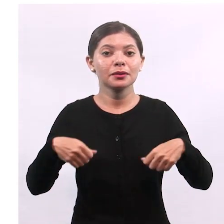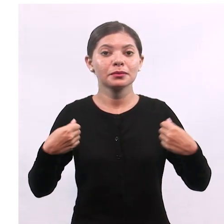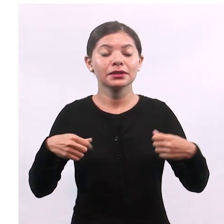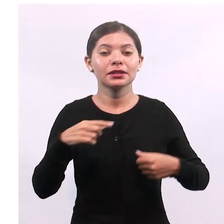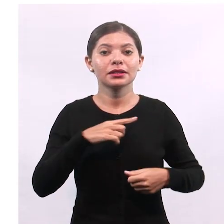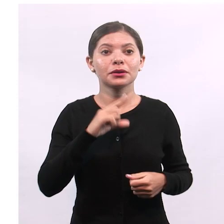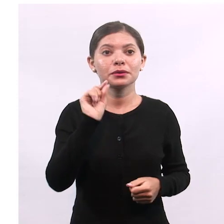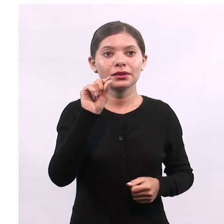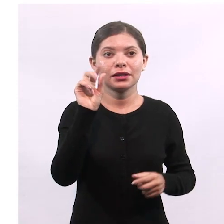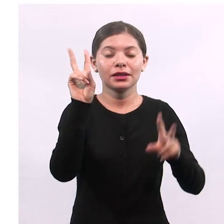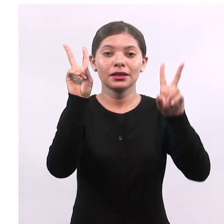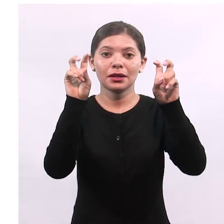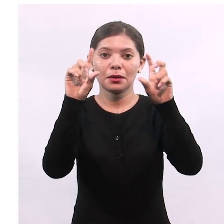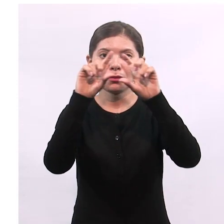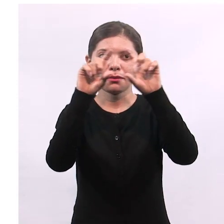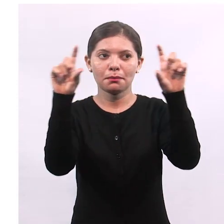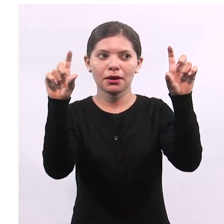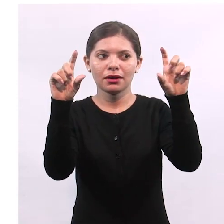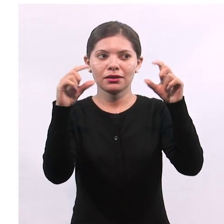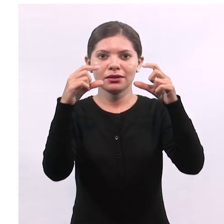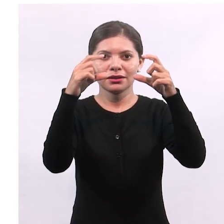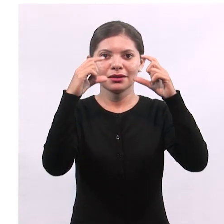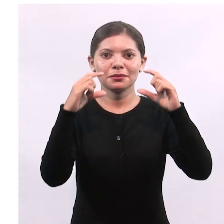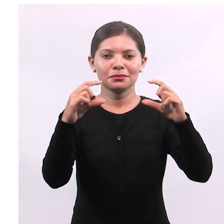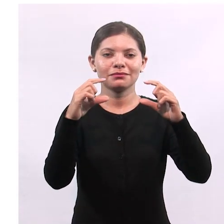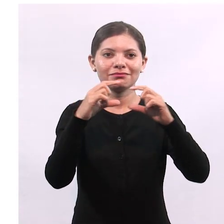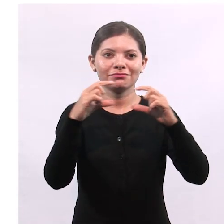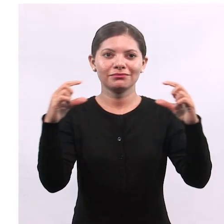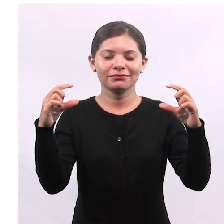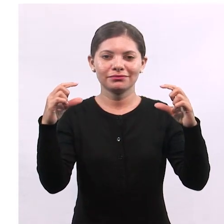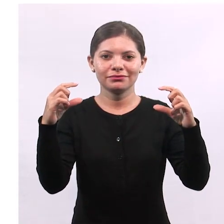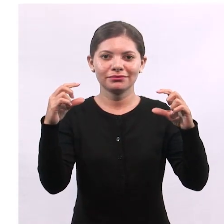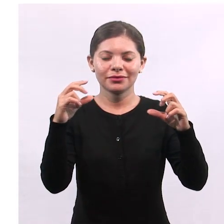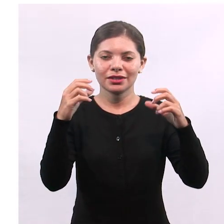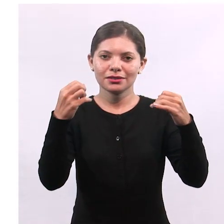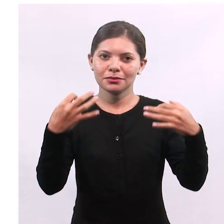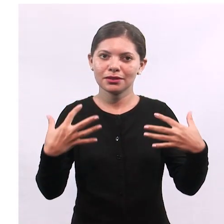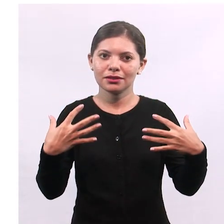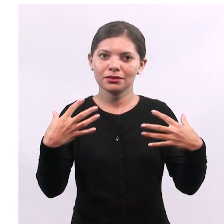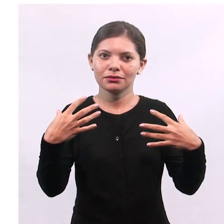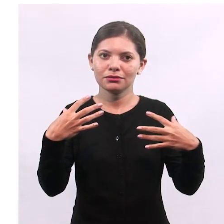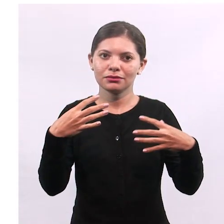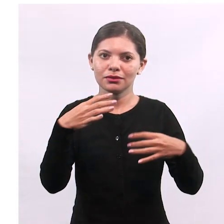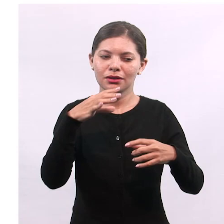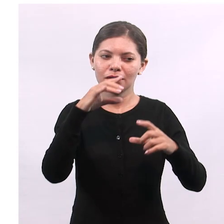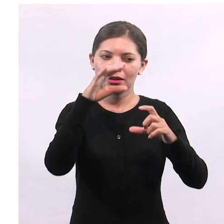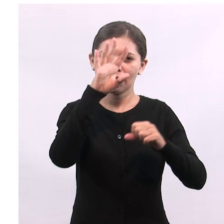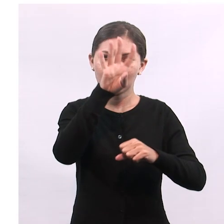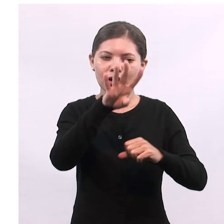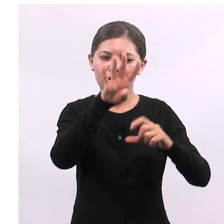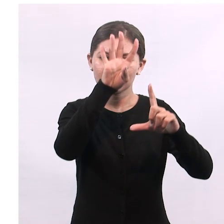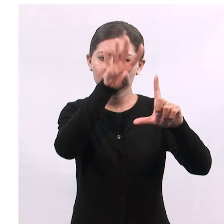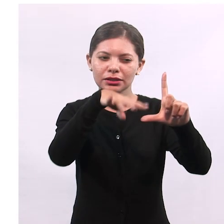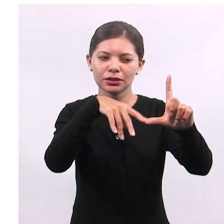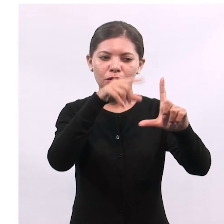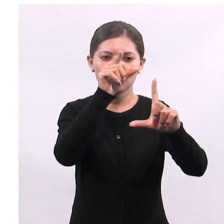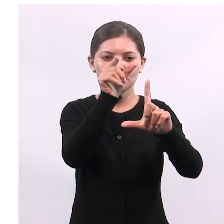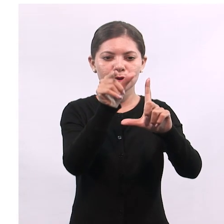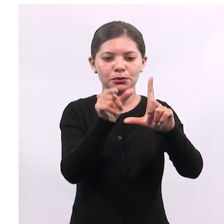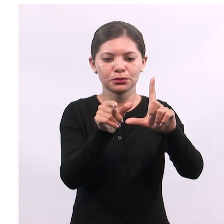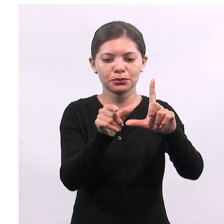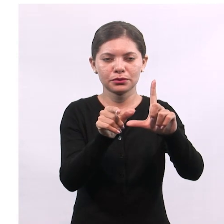cabeçalho uma coluna que vai indicar os atributos e uma coluna numérica